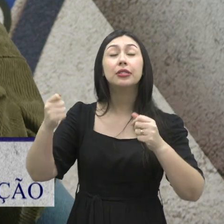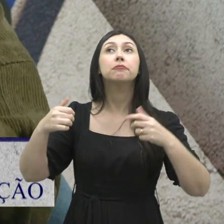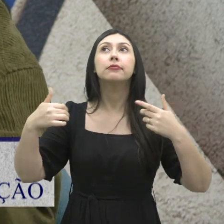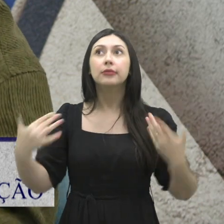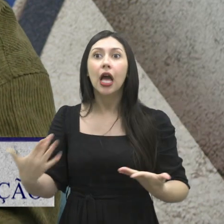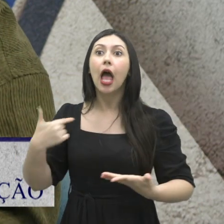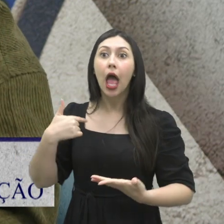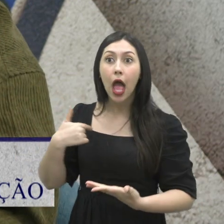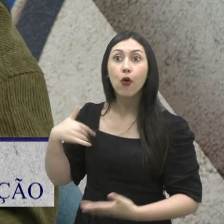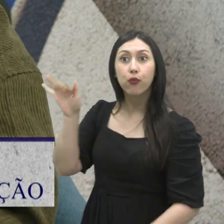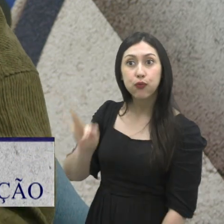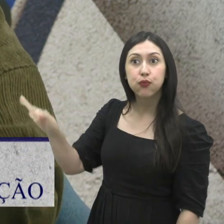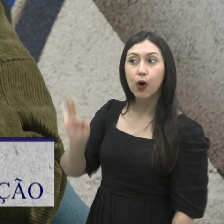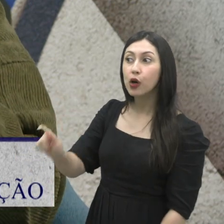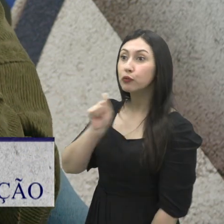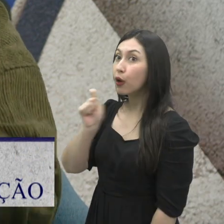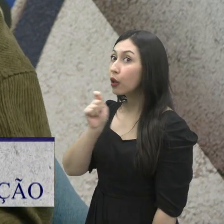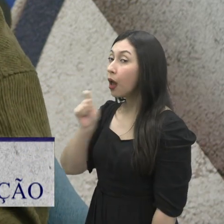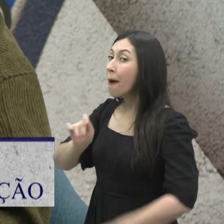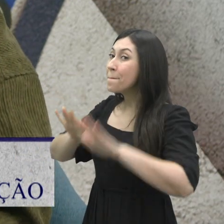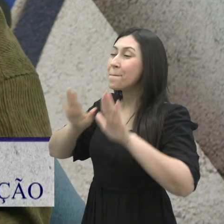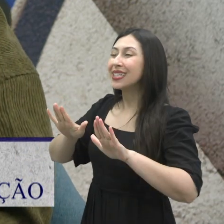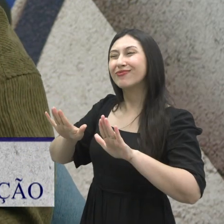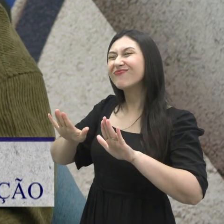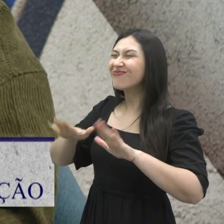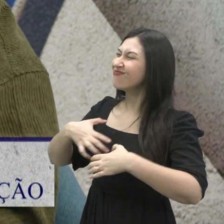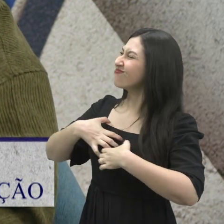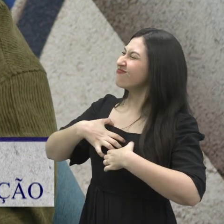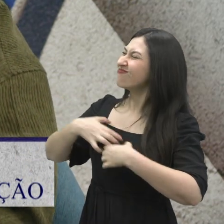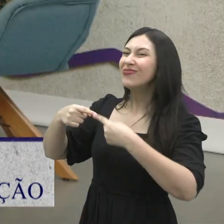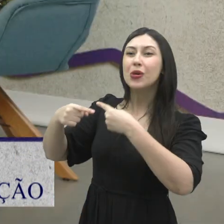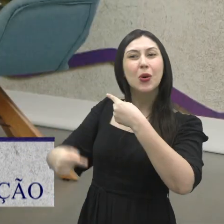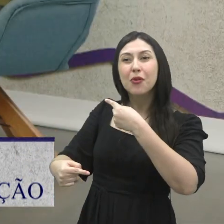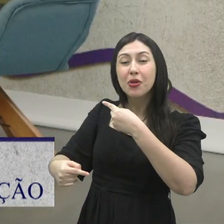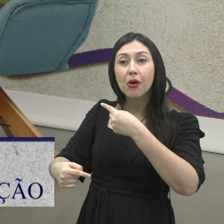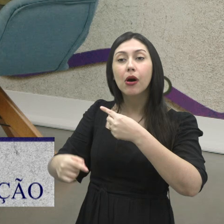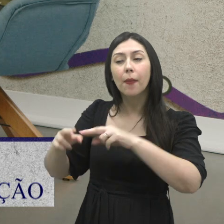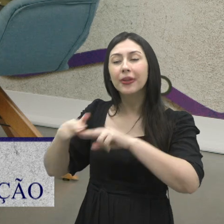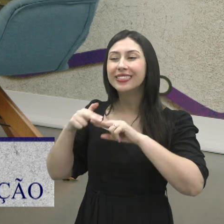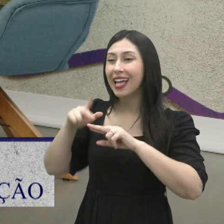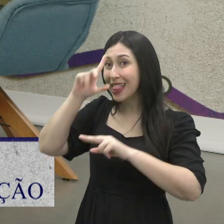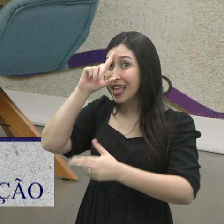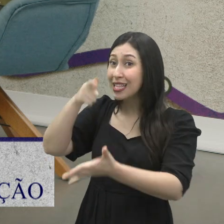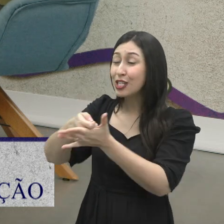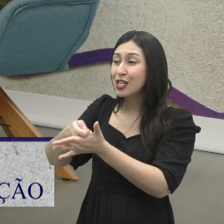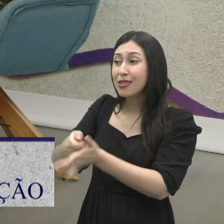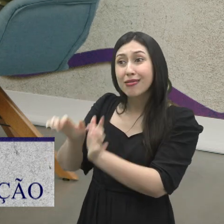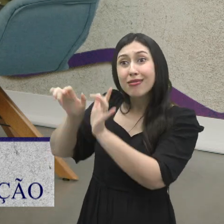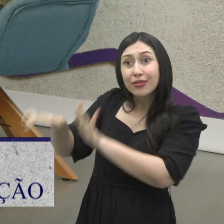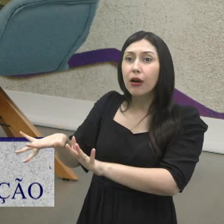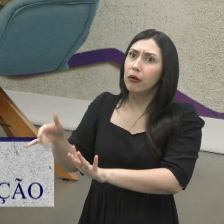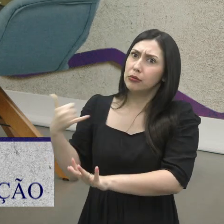cheguei a cursar jornalismo, mas eu não me enxergava dentro da área. Olha só. Então eu decidi sair, porque eu tinha